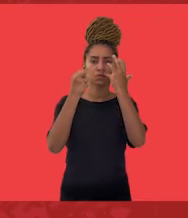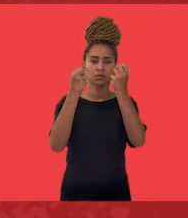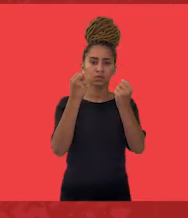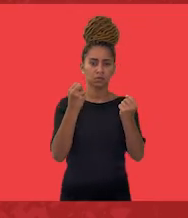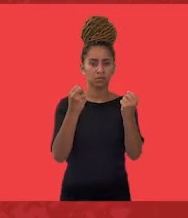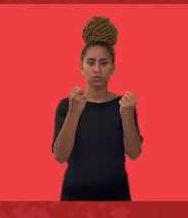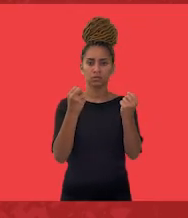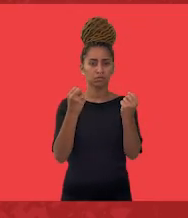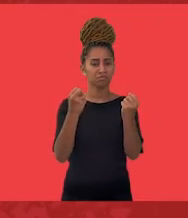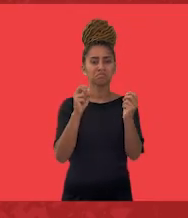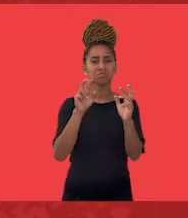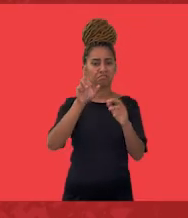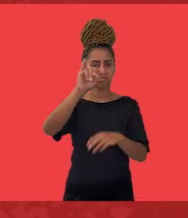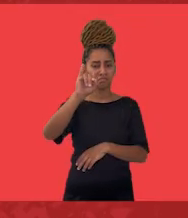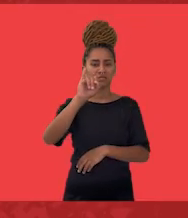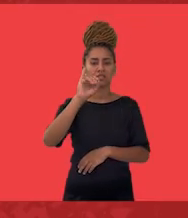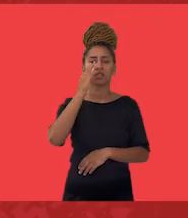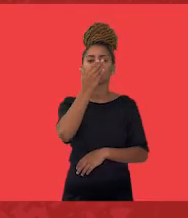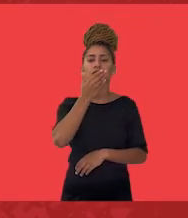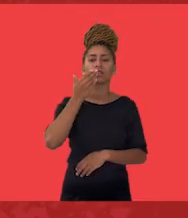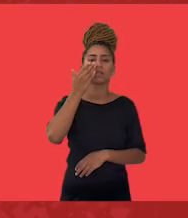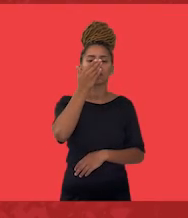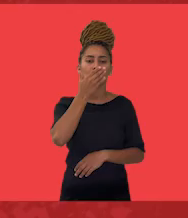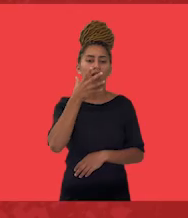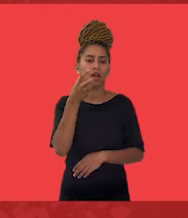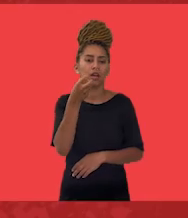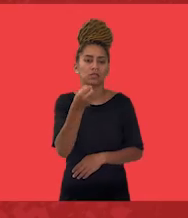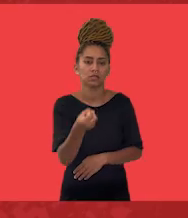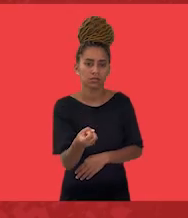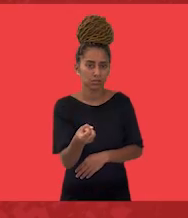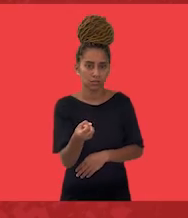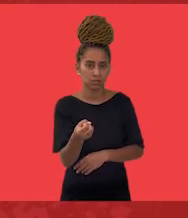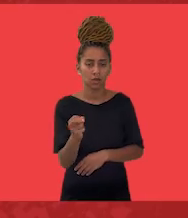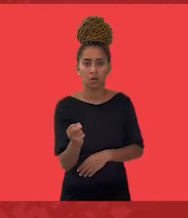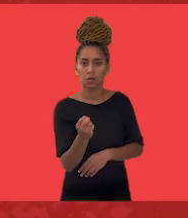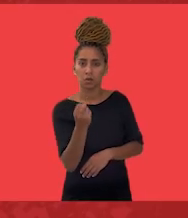Born Free, ou Iconoclasta ao contrário.